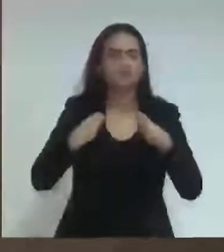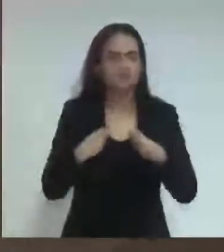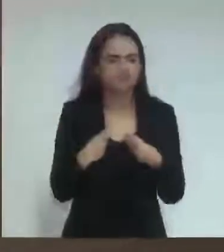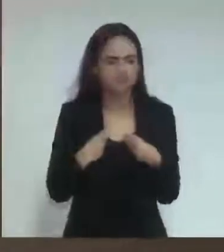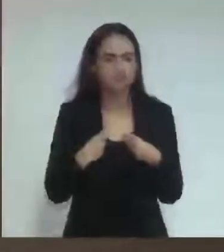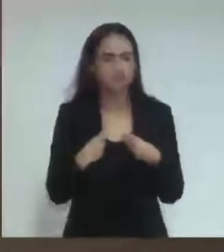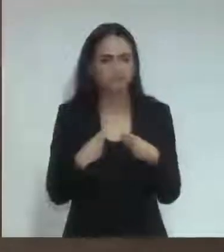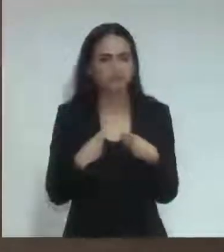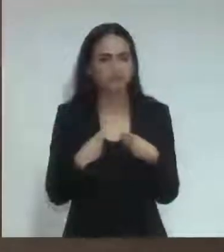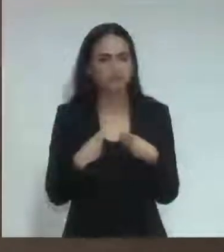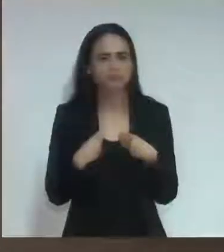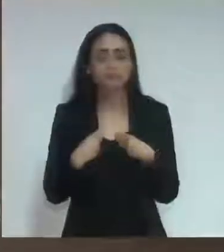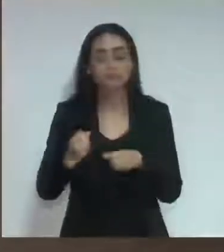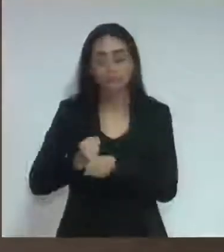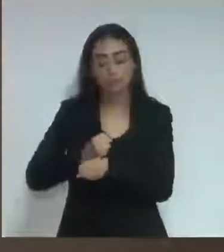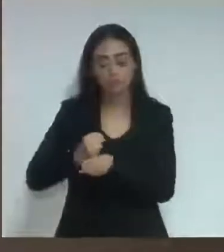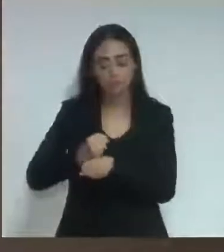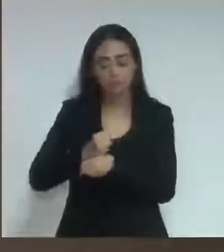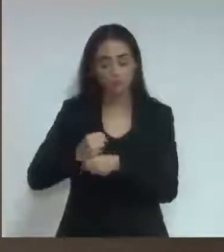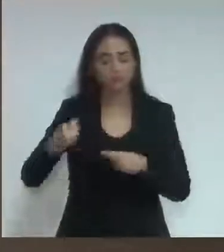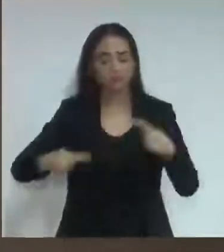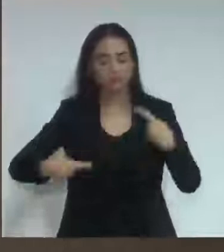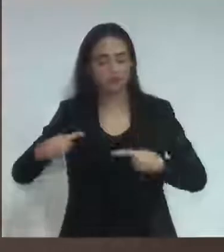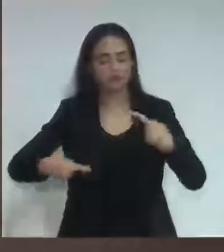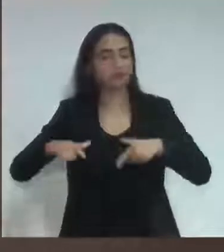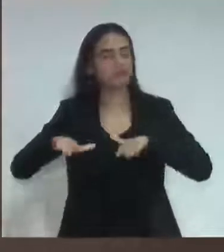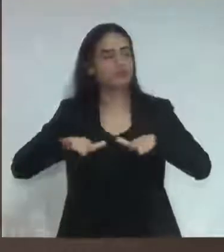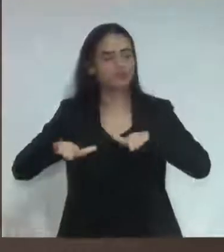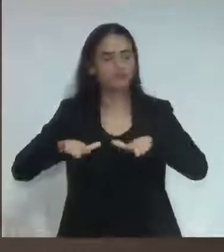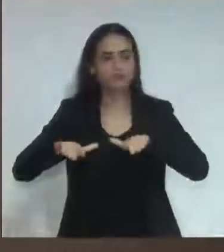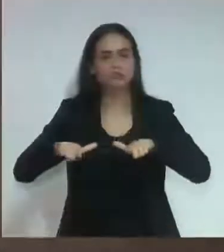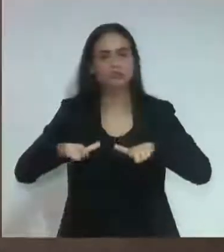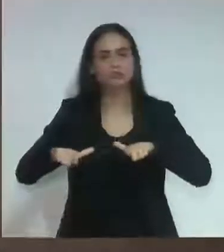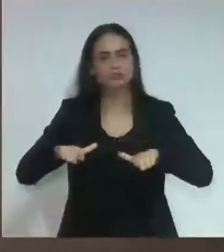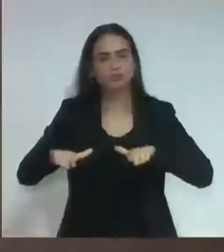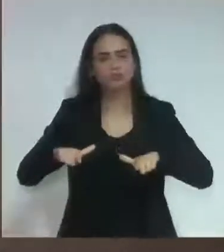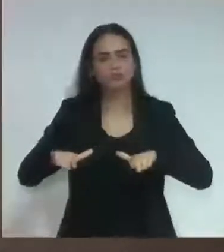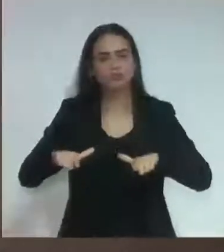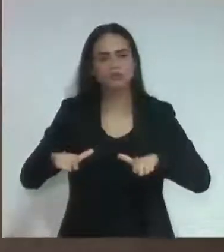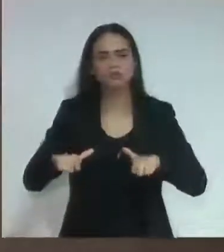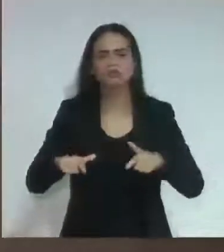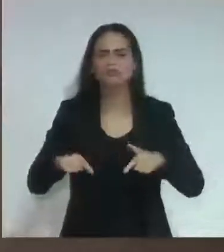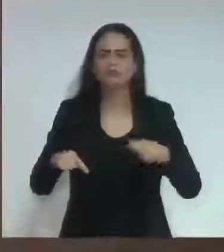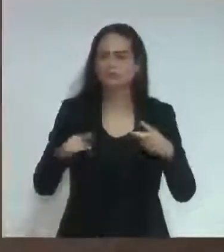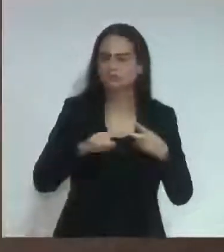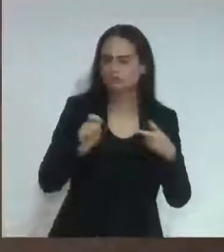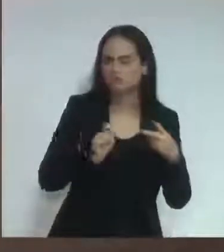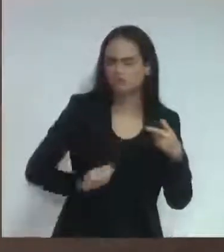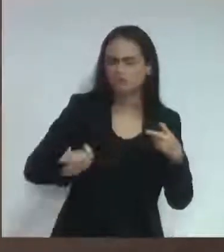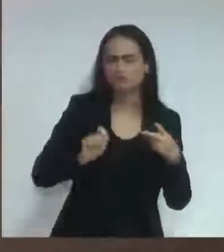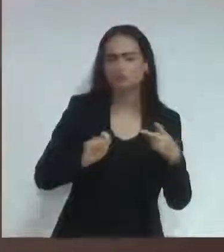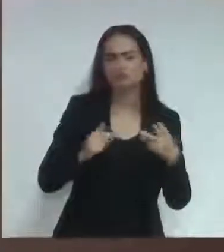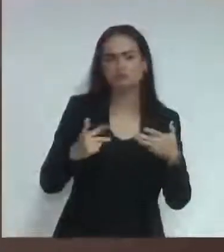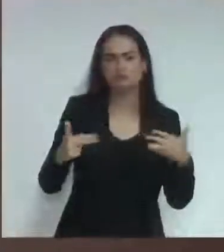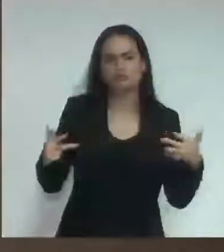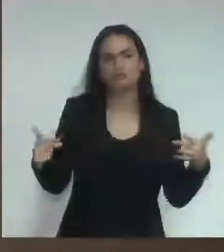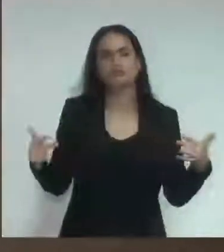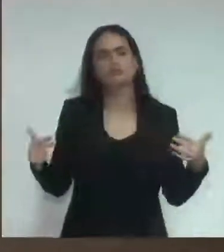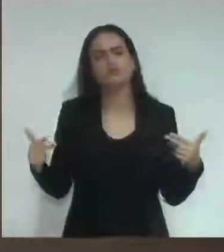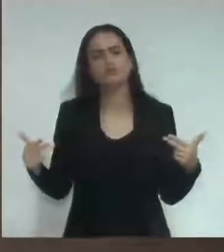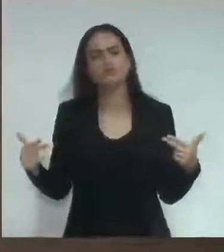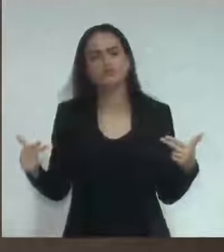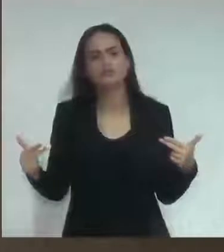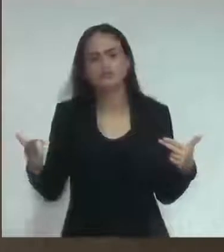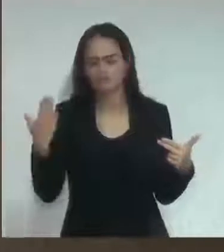Os anos dedicados à política e a outras atividades no terceiro setor, associações, entidades, eu acabei perdendo muito na